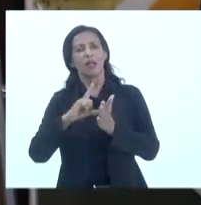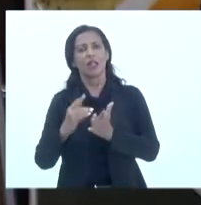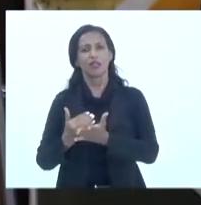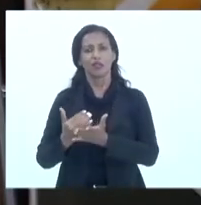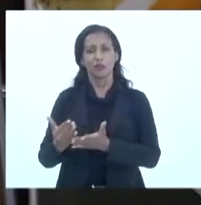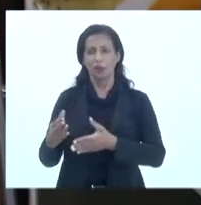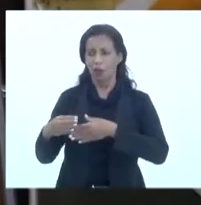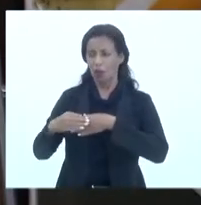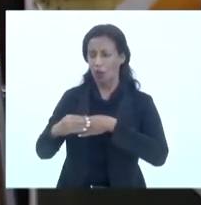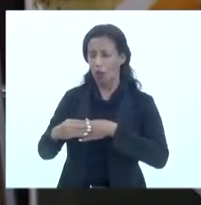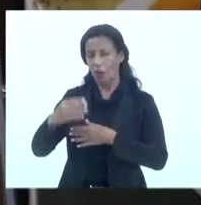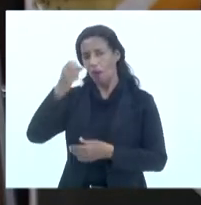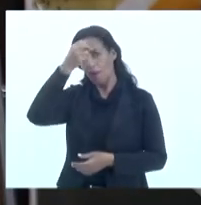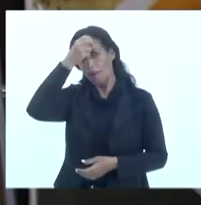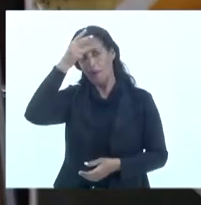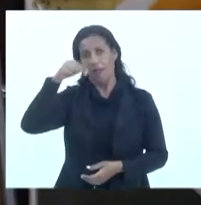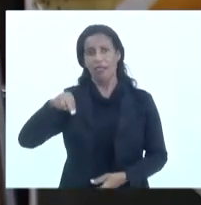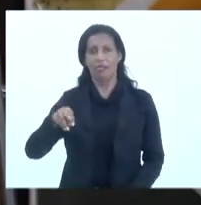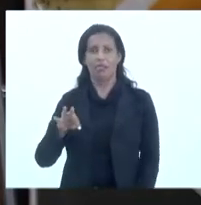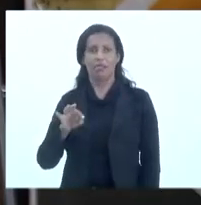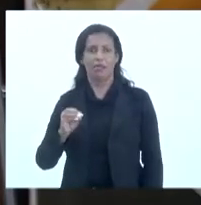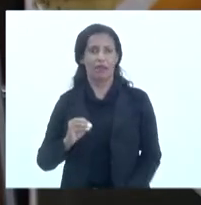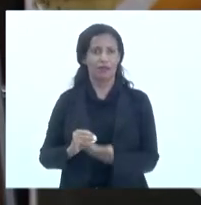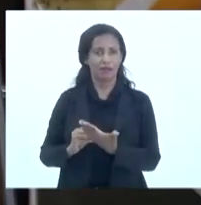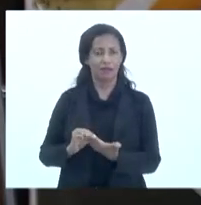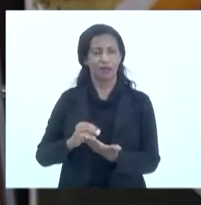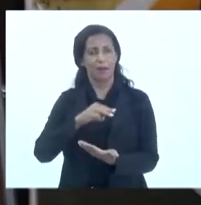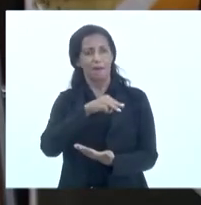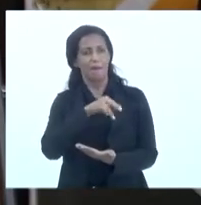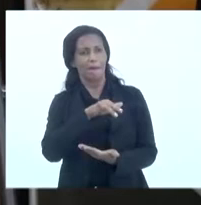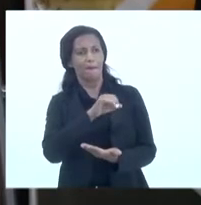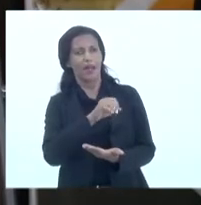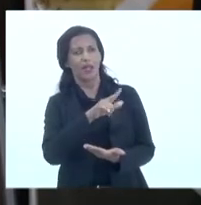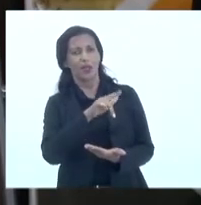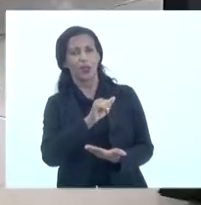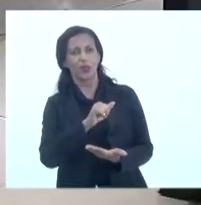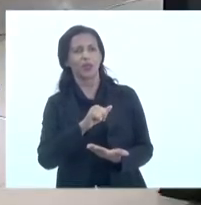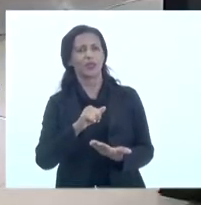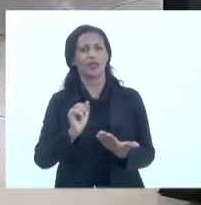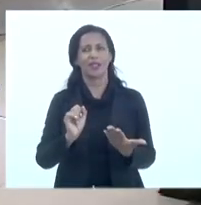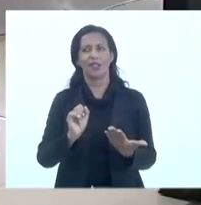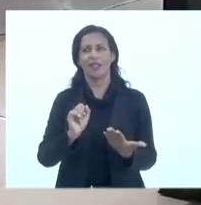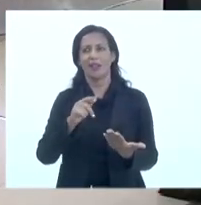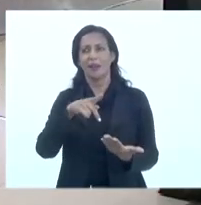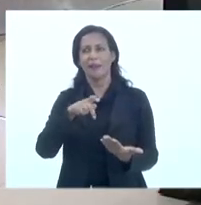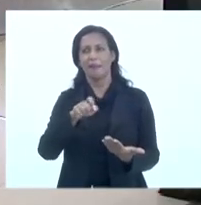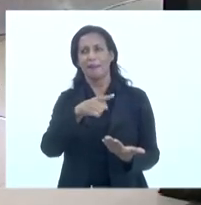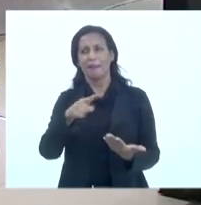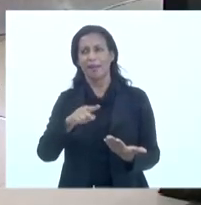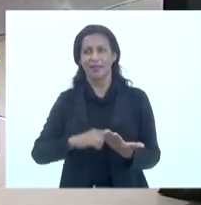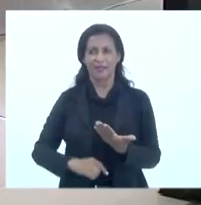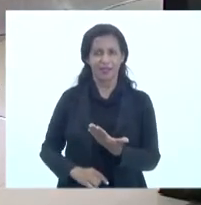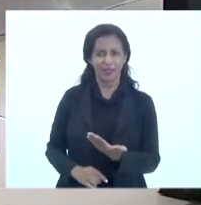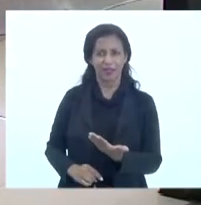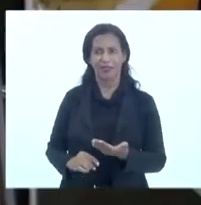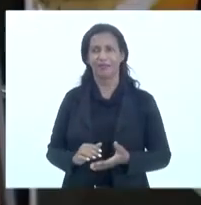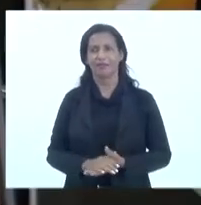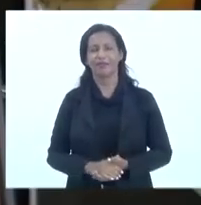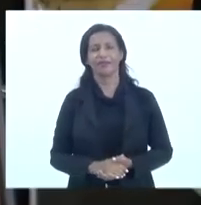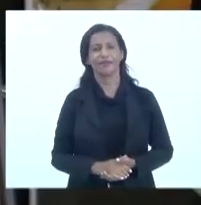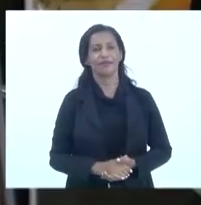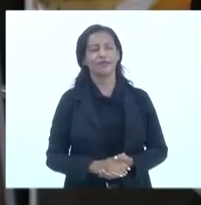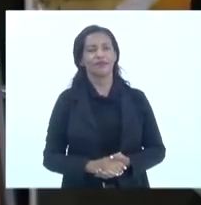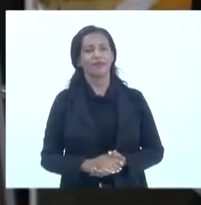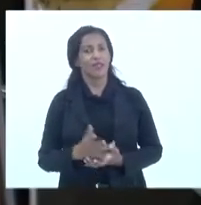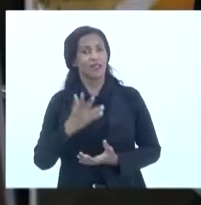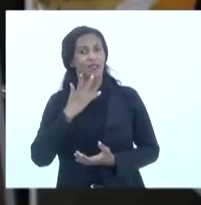o Neto, o prefeito Neto, saudando todos os prefeitos, Maria Lúcia, meu querido Pezão, também é uma alegria ver vocês aqui. E